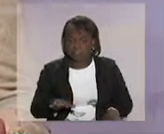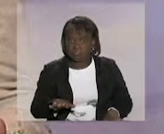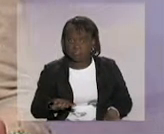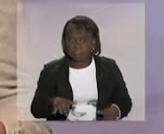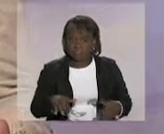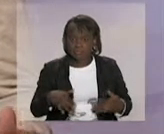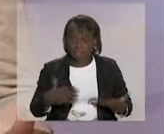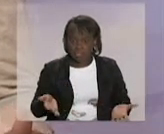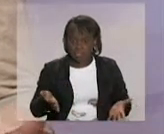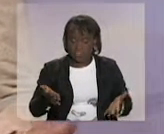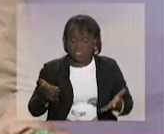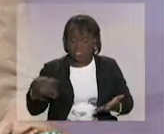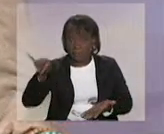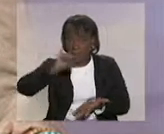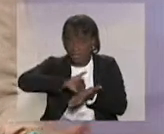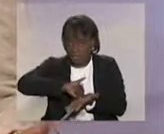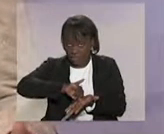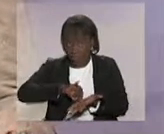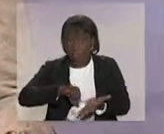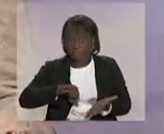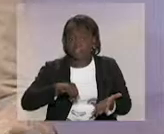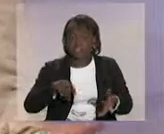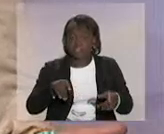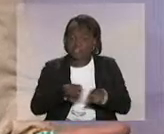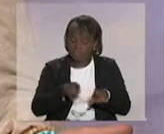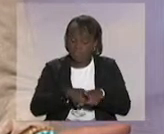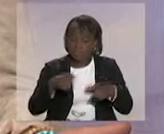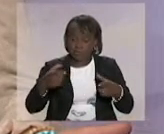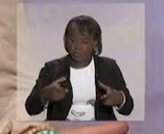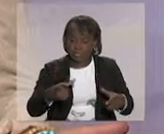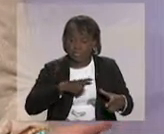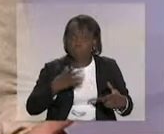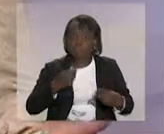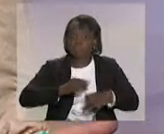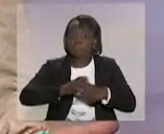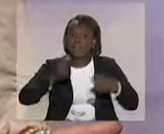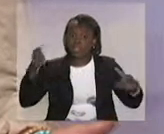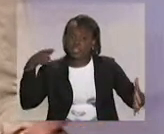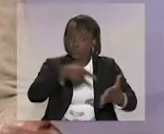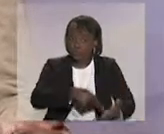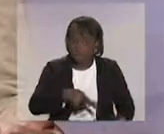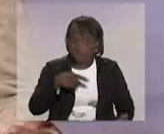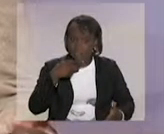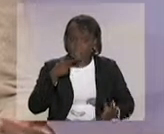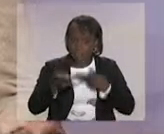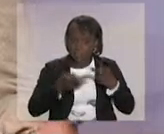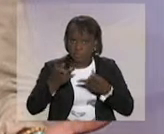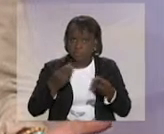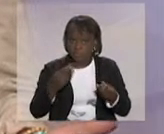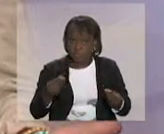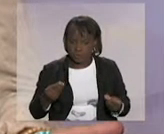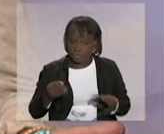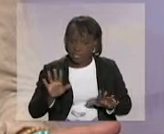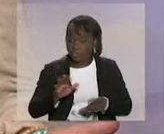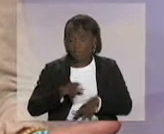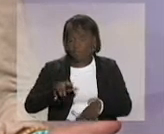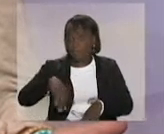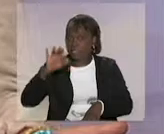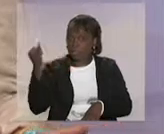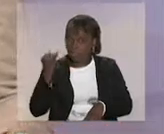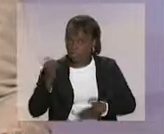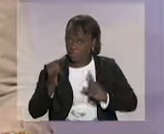fecharam. Isso na capital, que também é o local onde há maior denúncias, mas não necessariamente que seja o